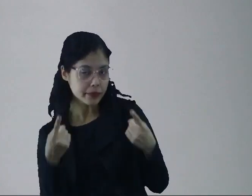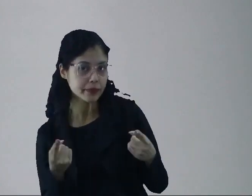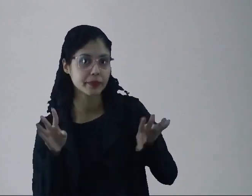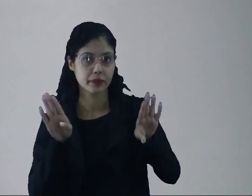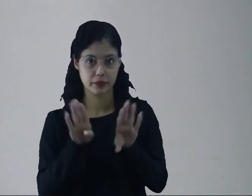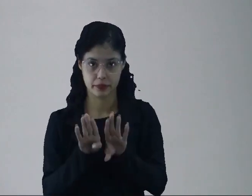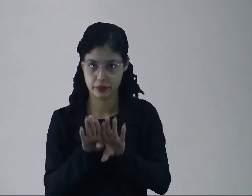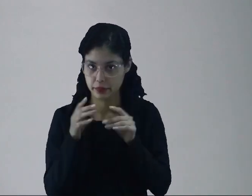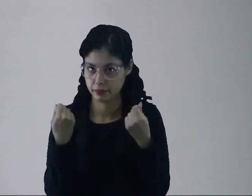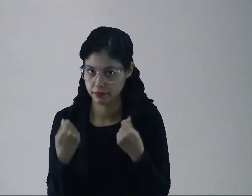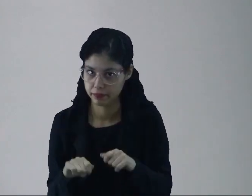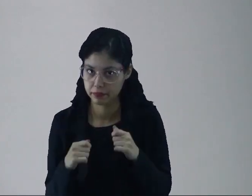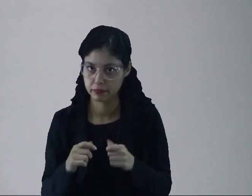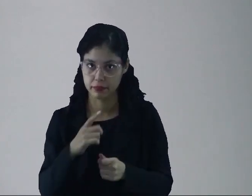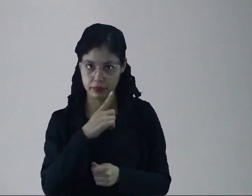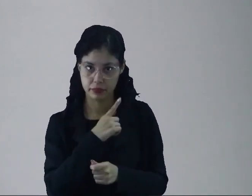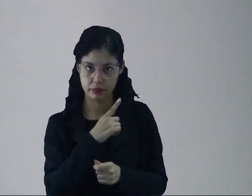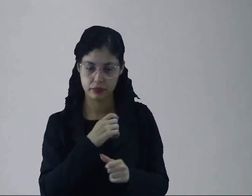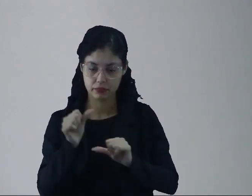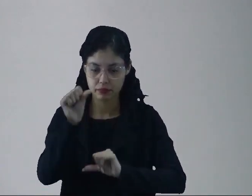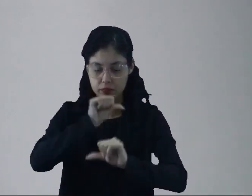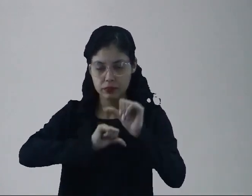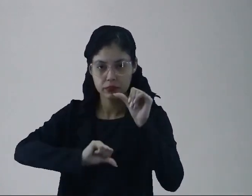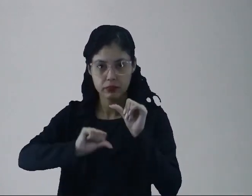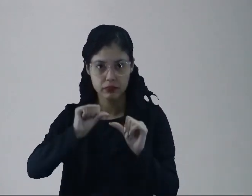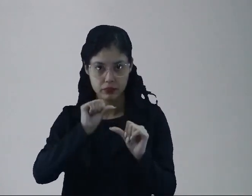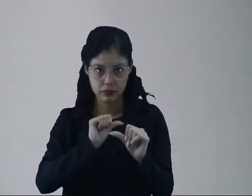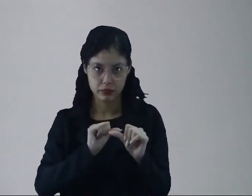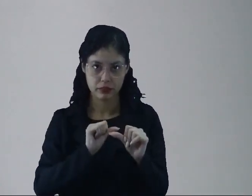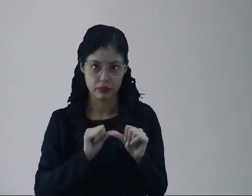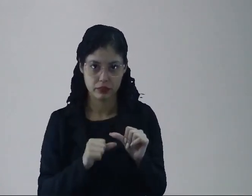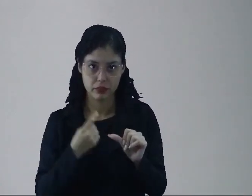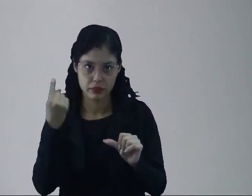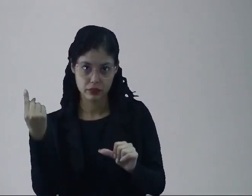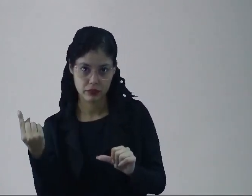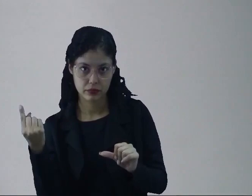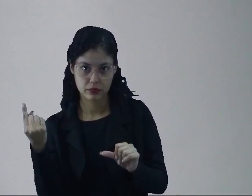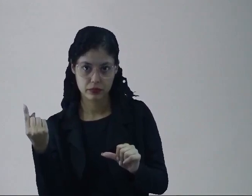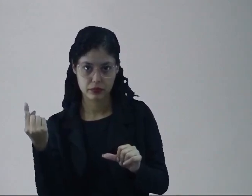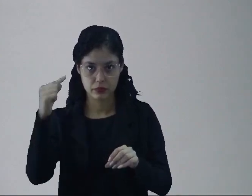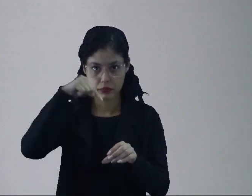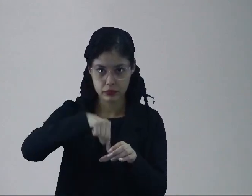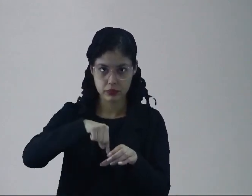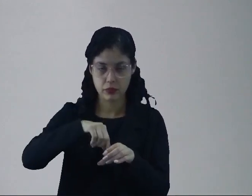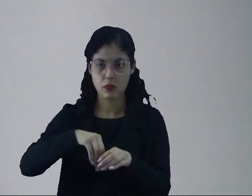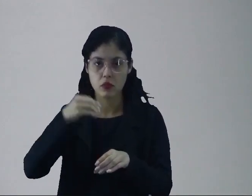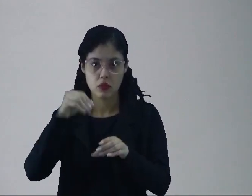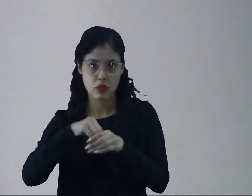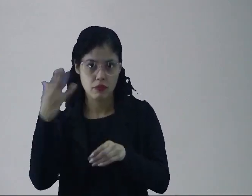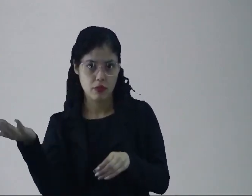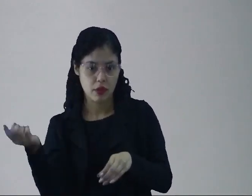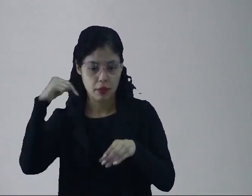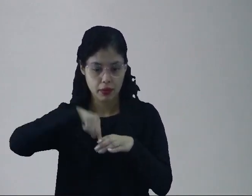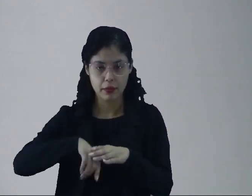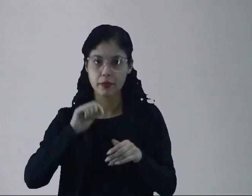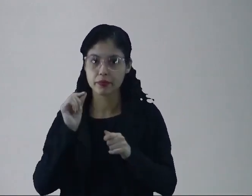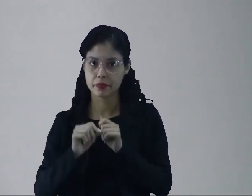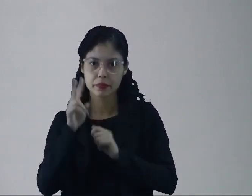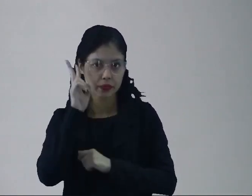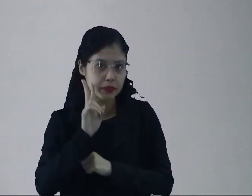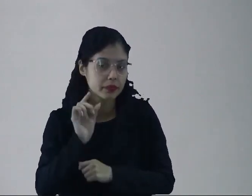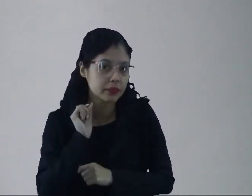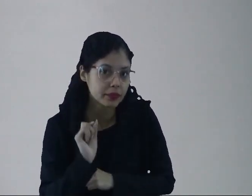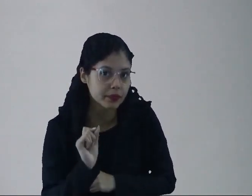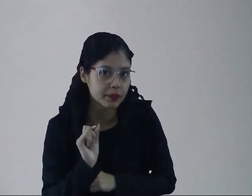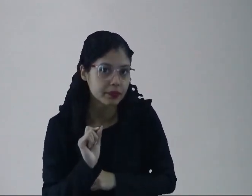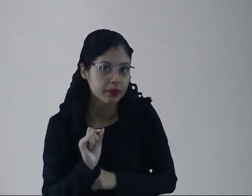ela tem que permitir que haja uma troca de conteúdos entre o meio externo e interno, né? Então, só para lembrar